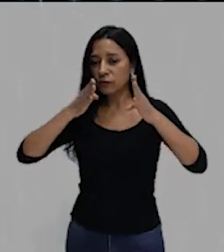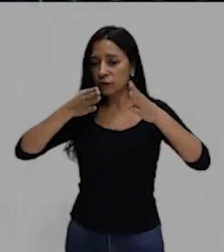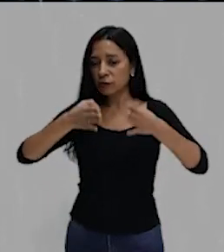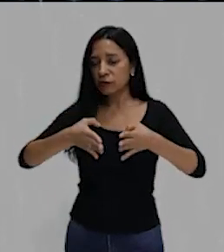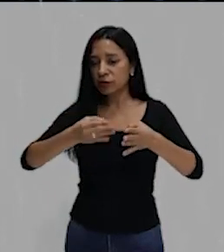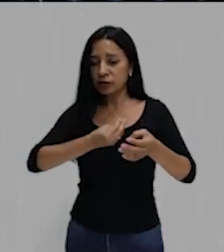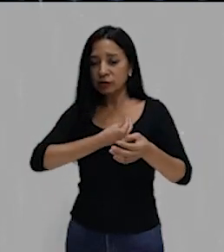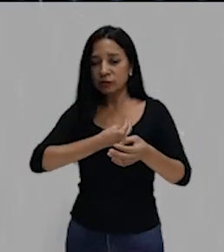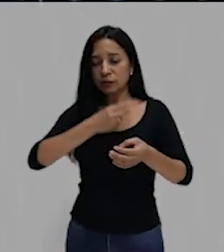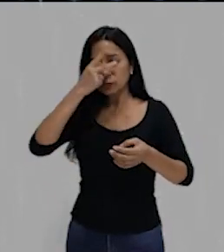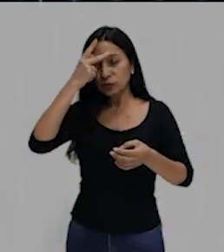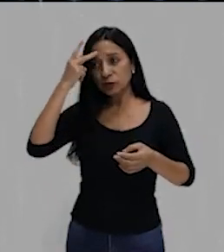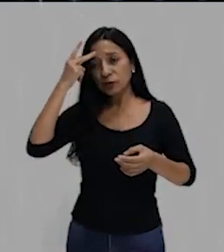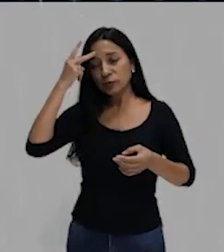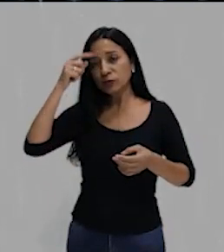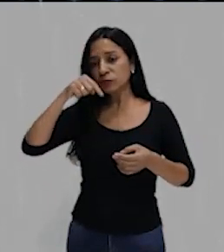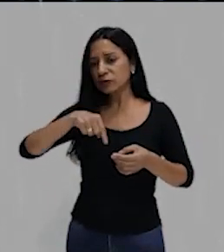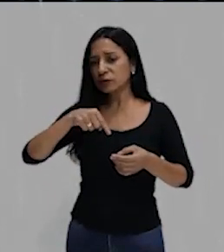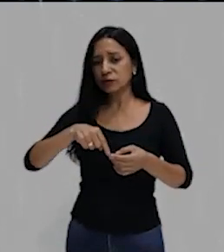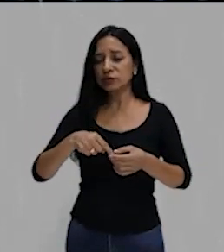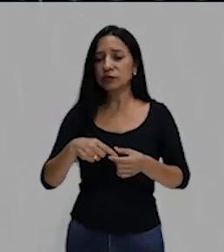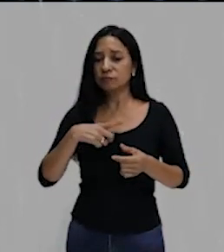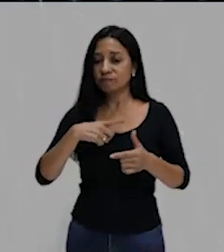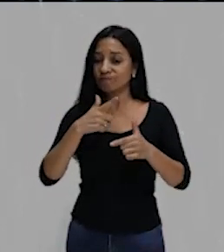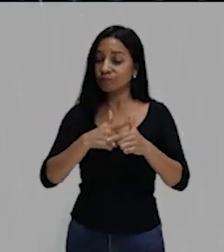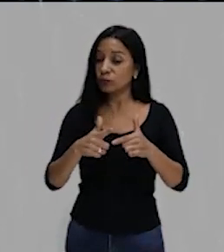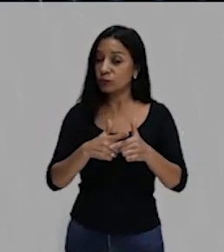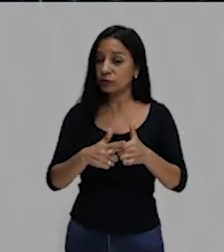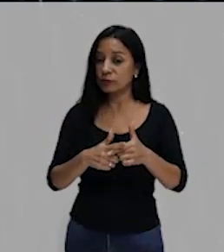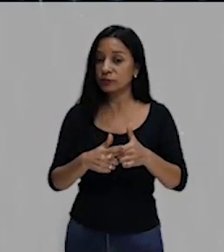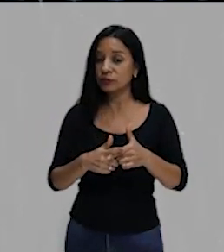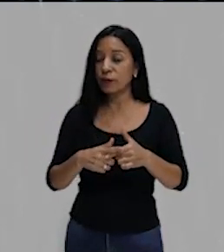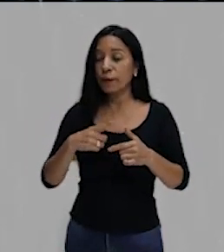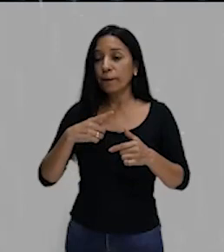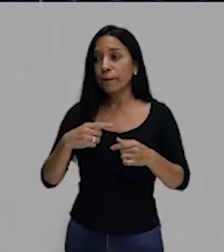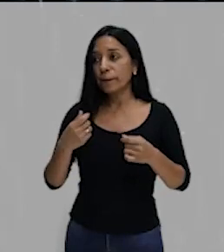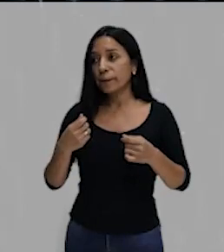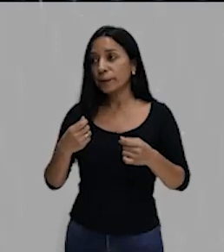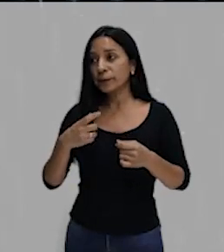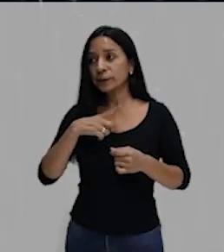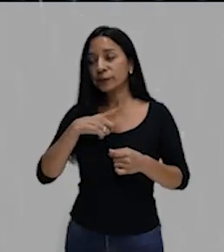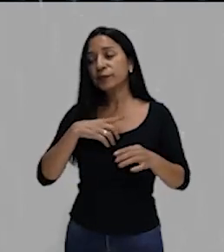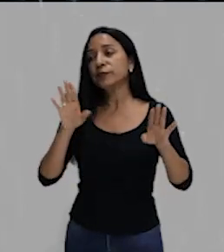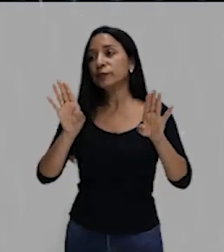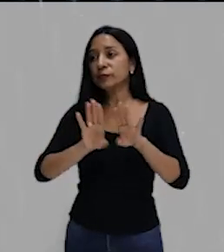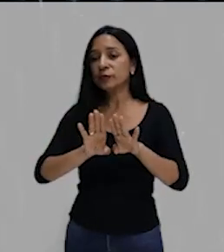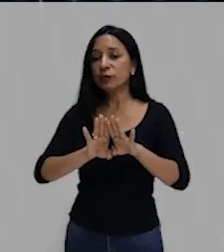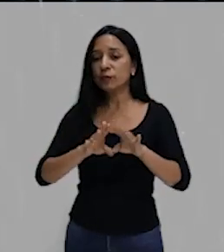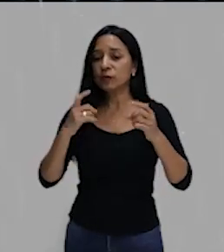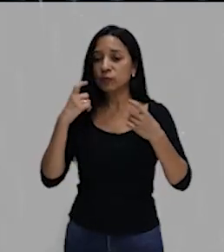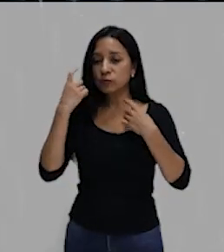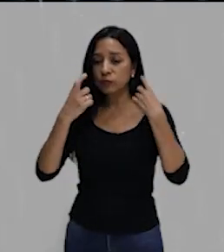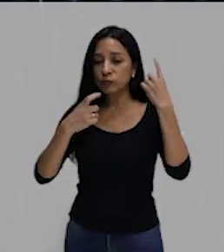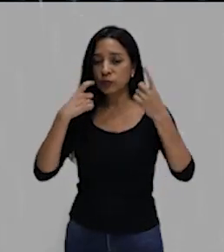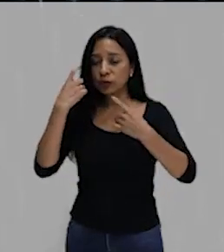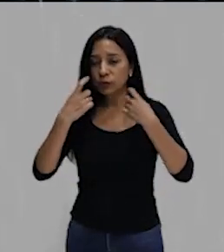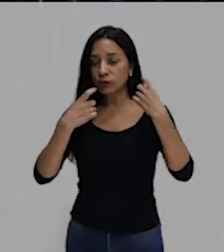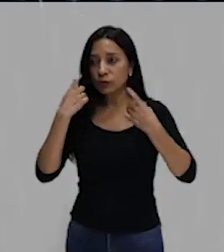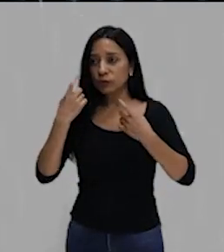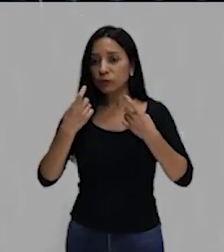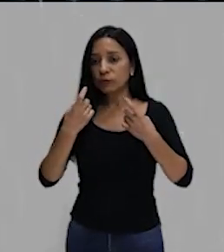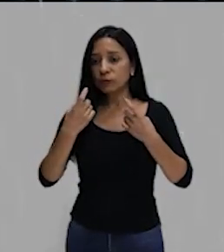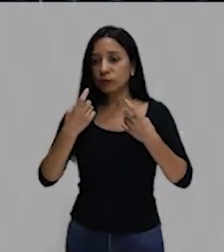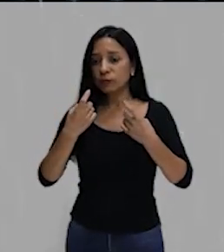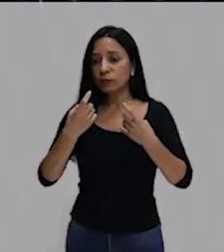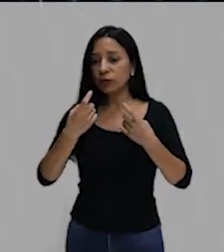das pessoas que será afetada naquela região, certo? Tem que também se preocupar com os